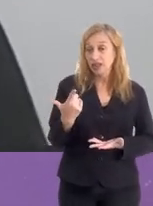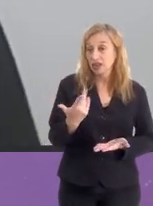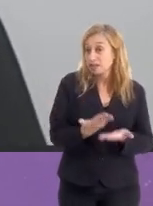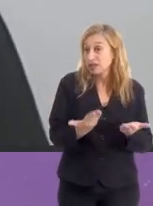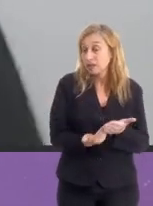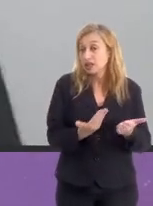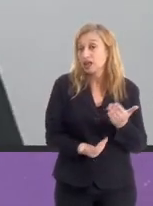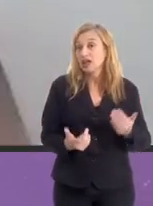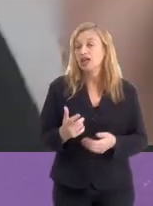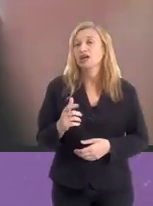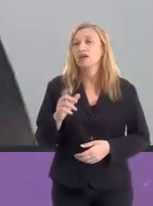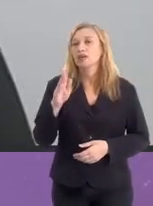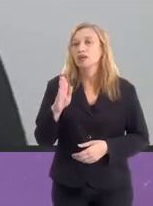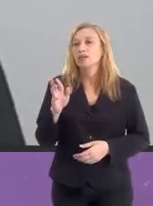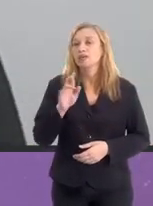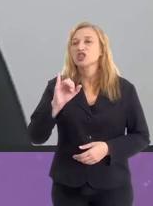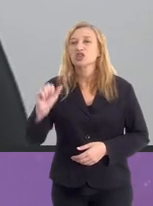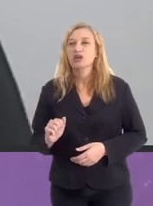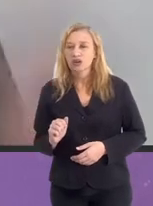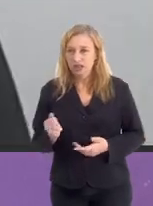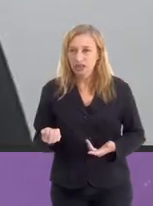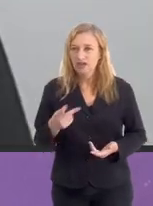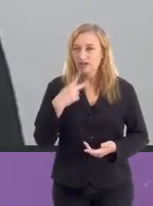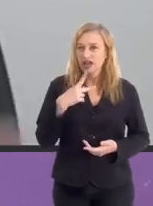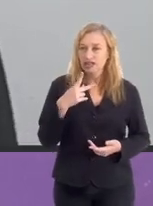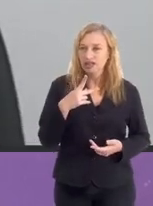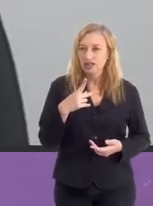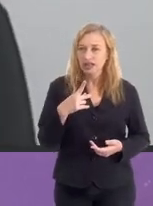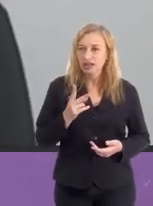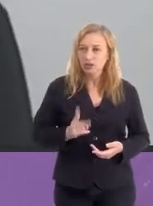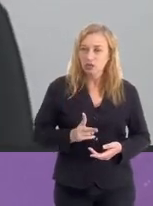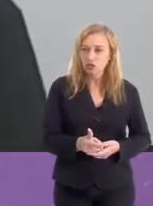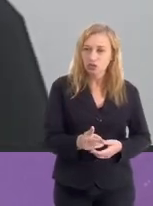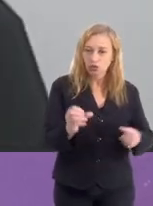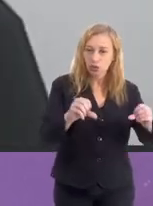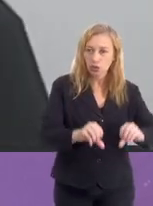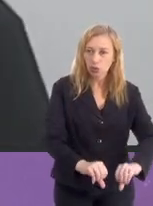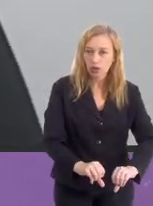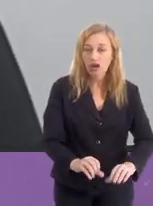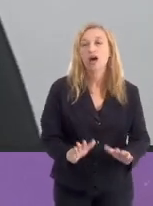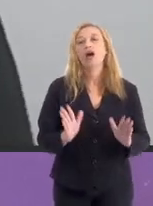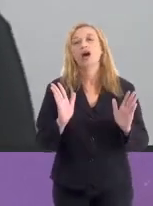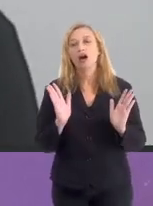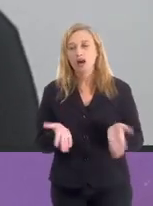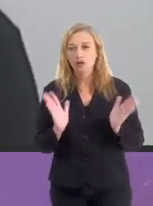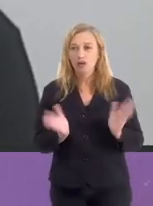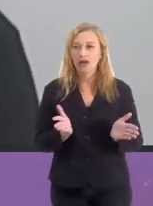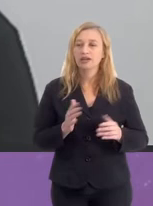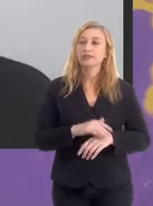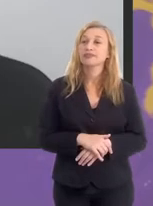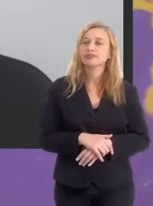flertando né ou Como dizia Leonel Brizola postiano alambrado série da Série C Entendeu